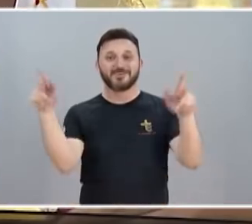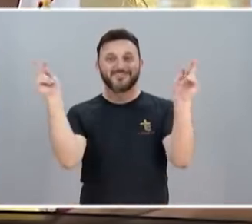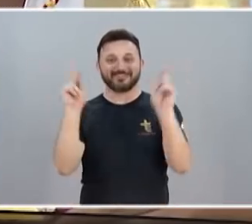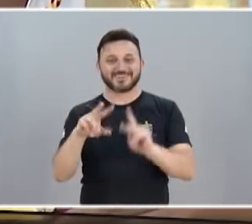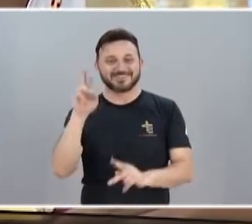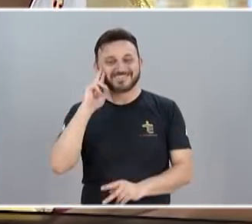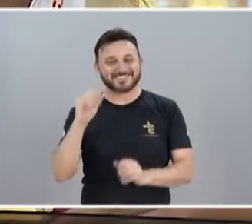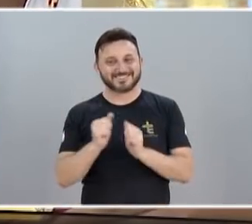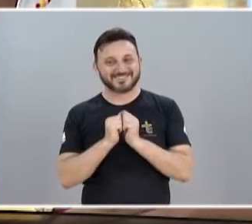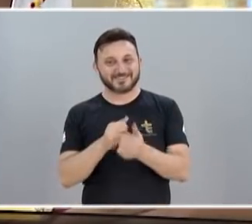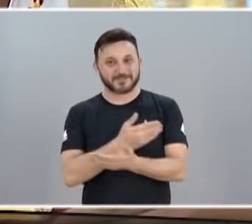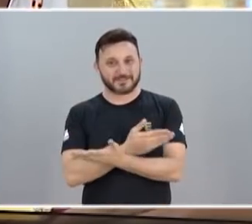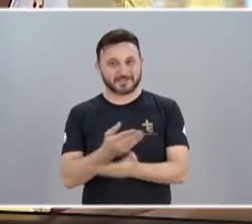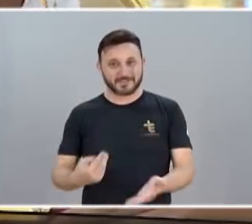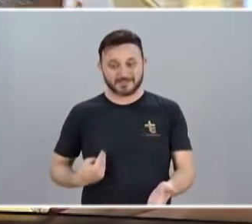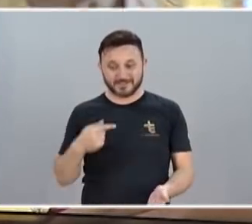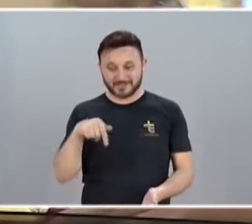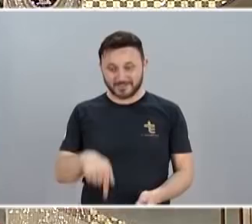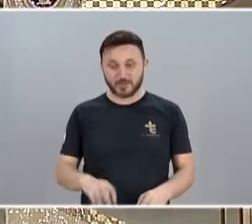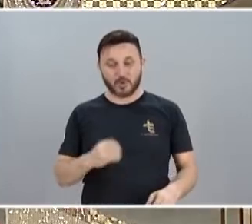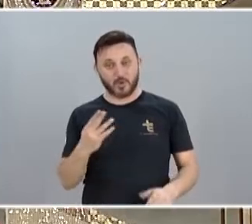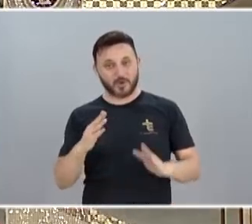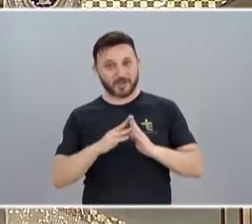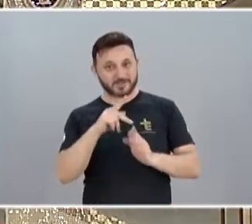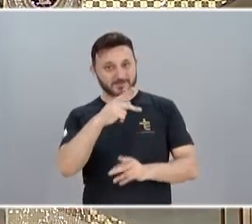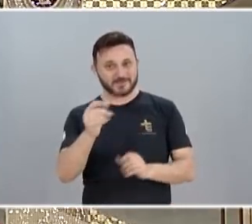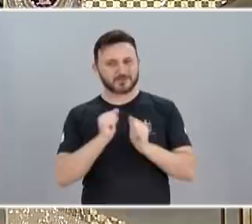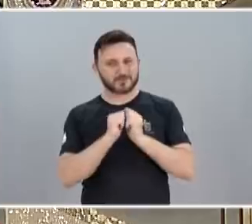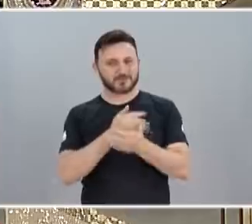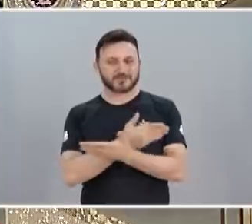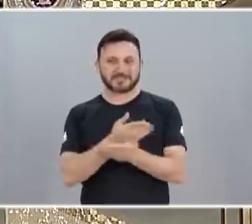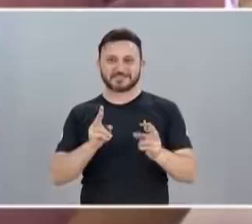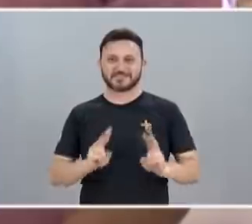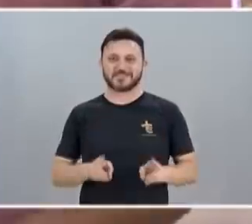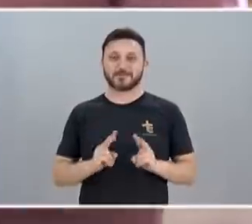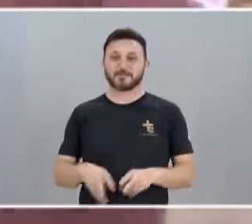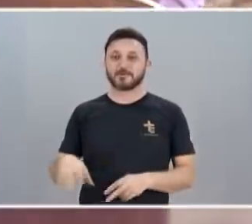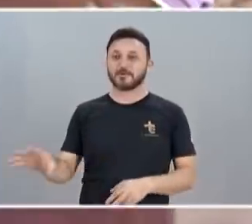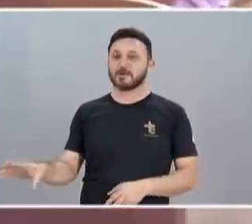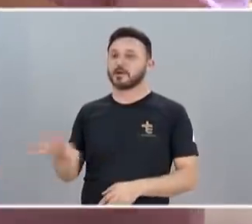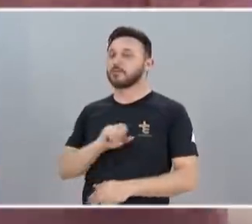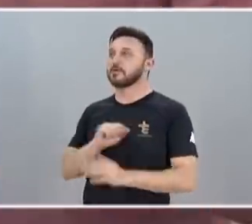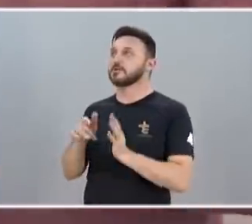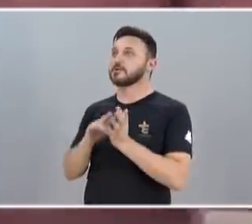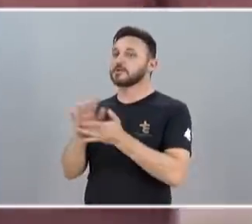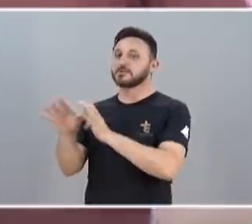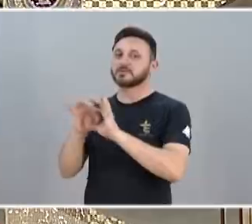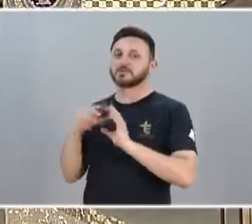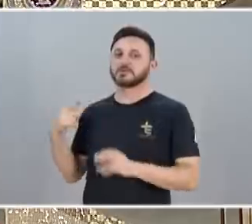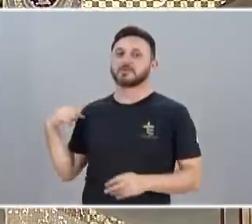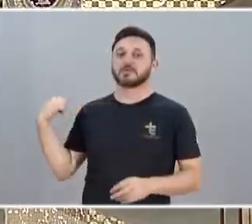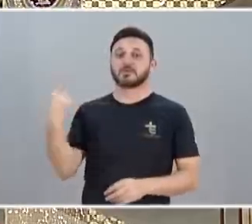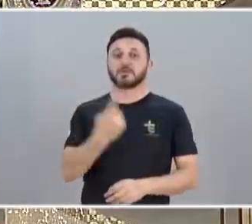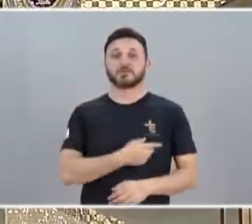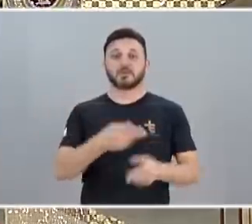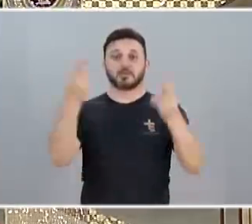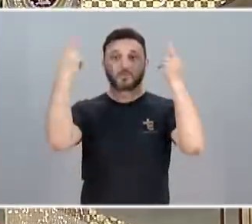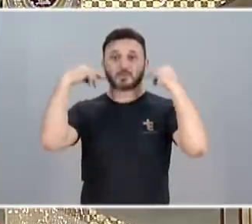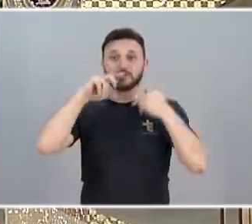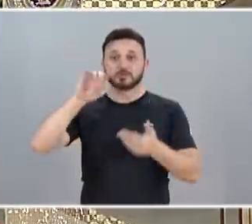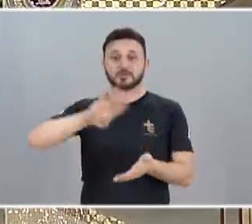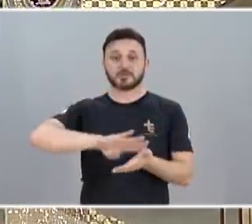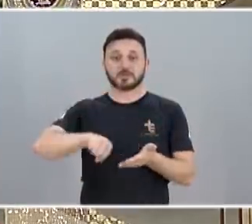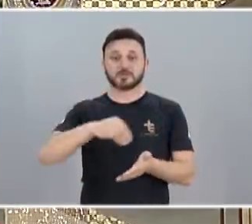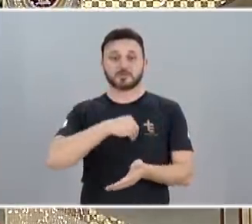paz de Jesus aqui neste santuário em casa esteja com todos vocês. O amor de Cristo nos uniu. Cordeiro de